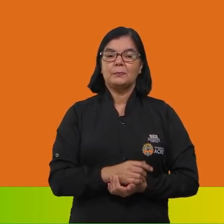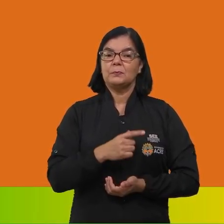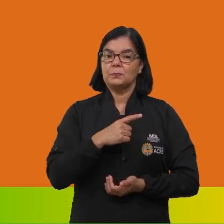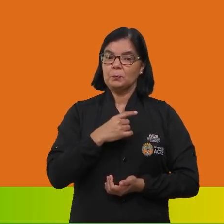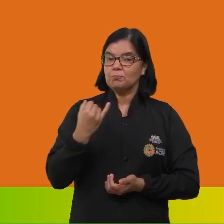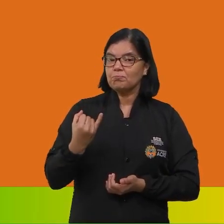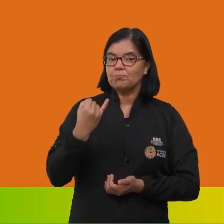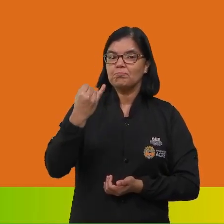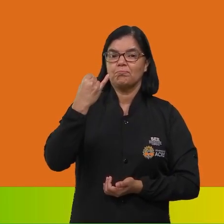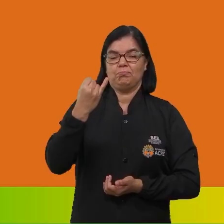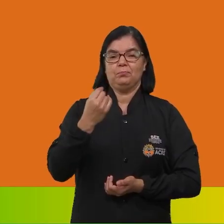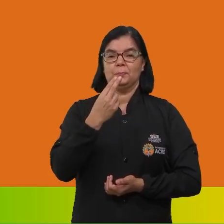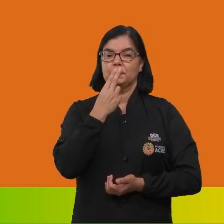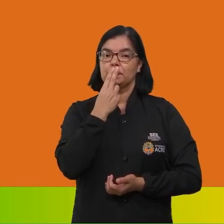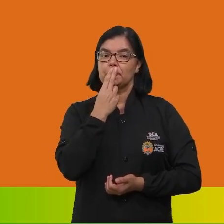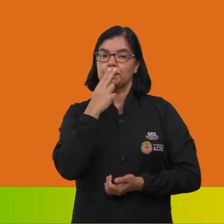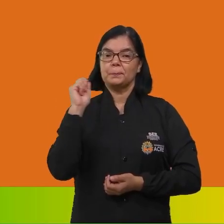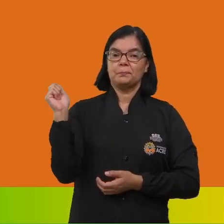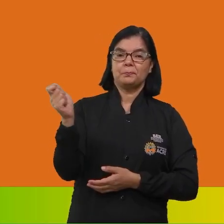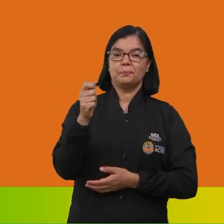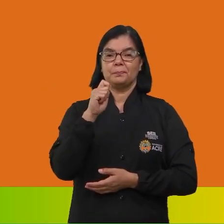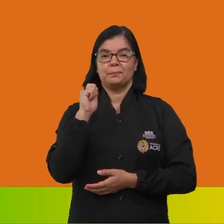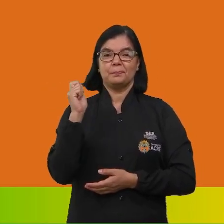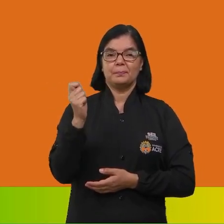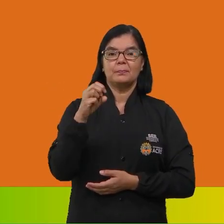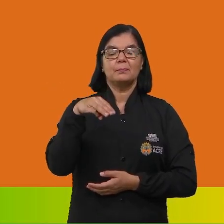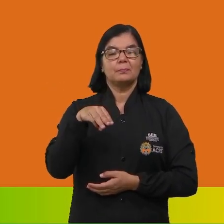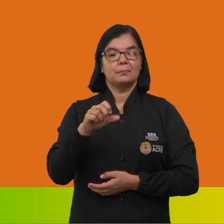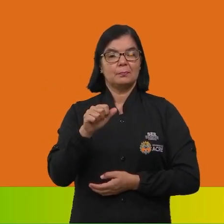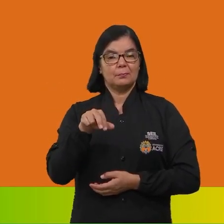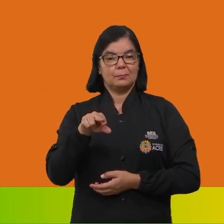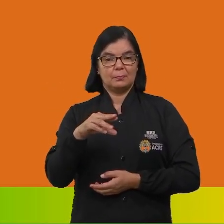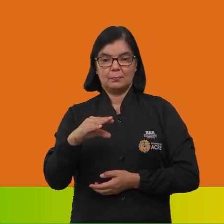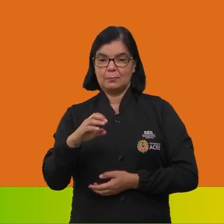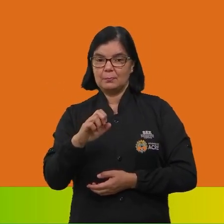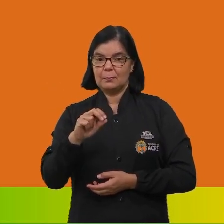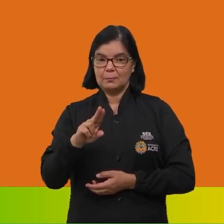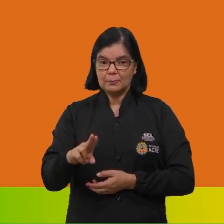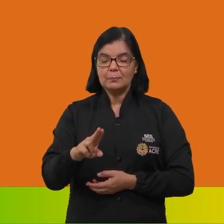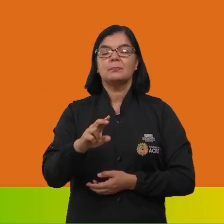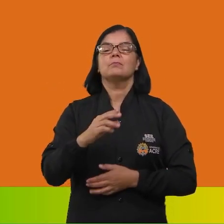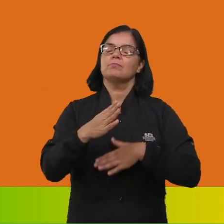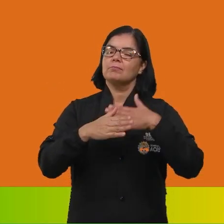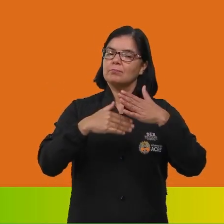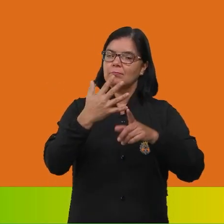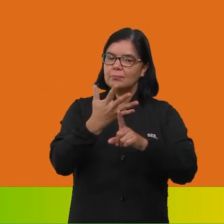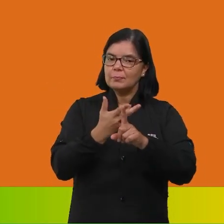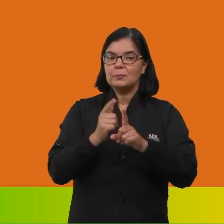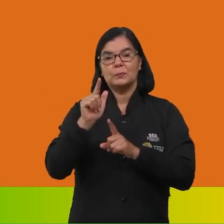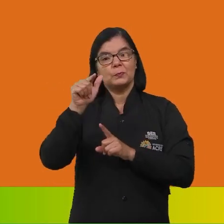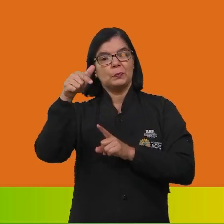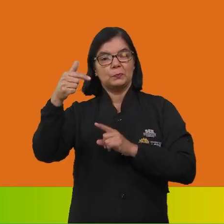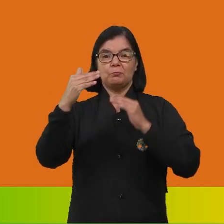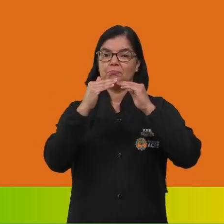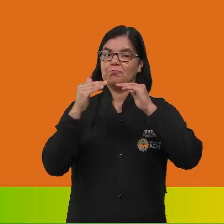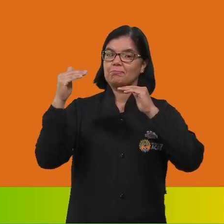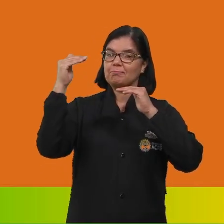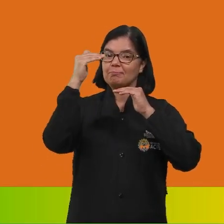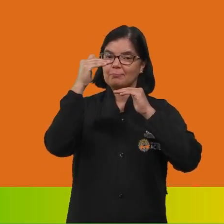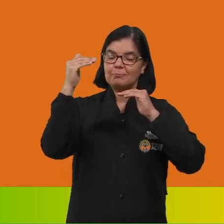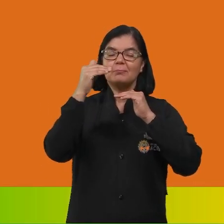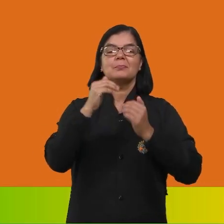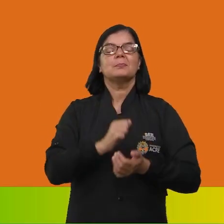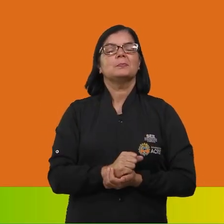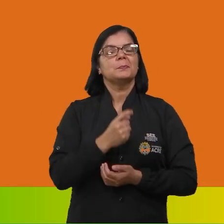Ícones como Chaplin e Marceau elevaram essa arte a outro patamar. Então, a gente